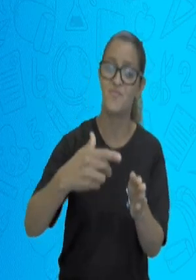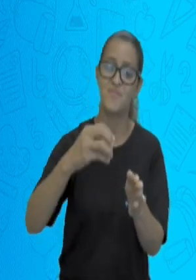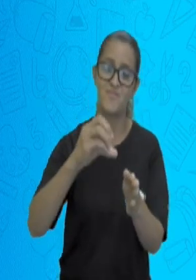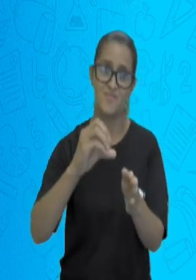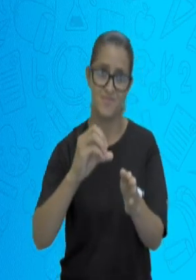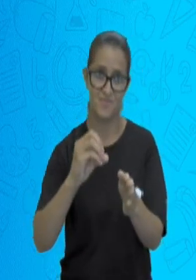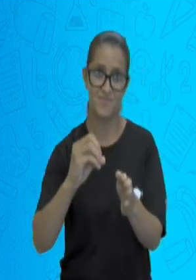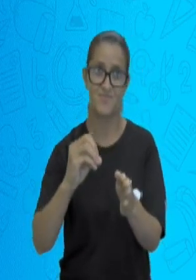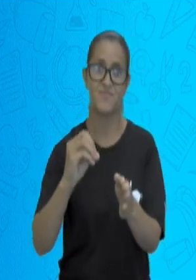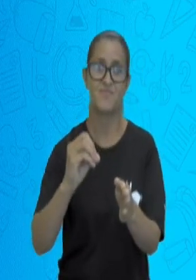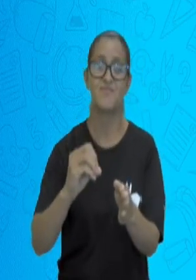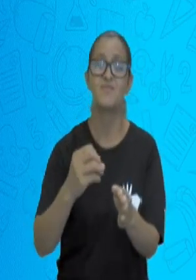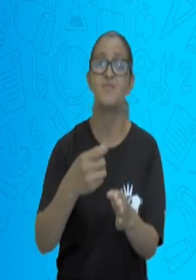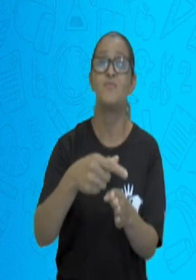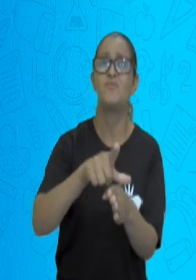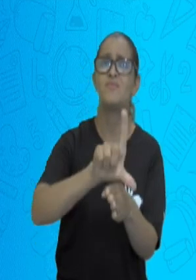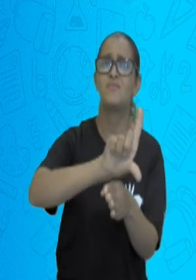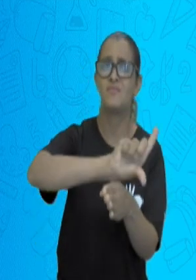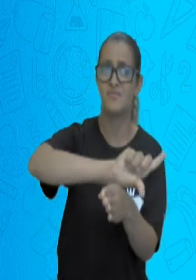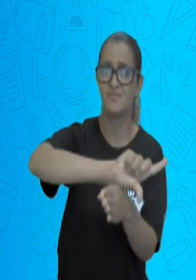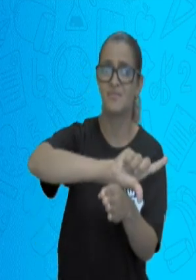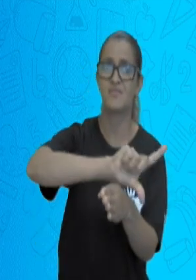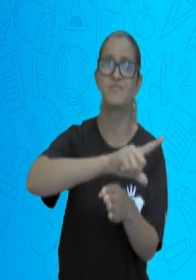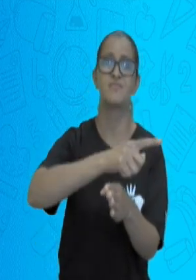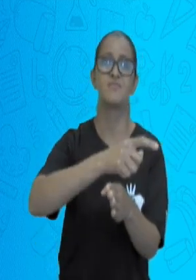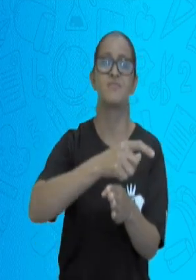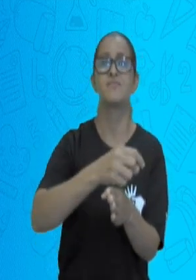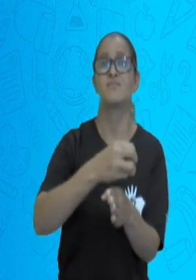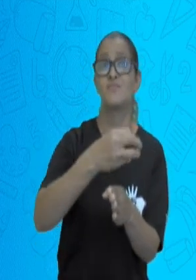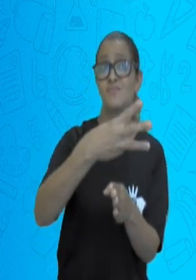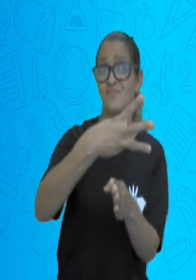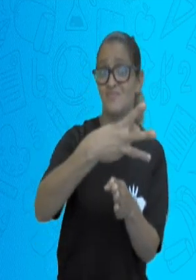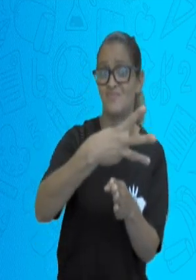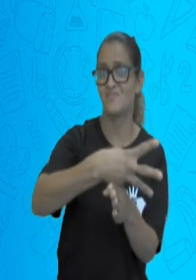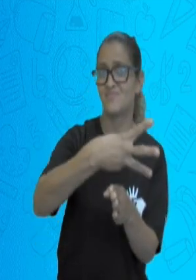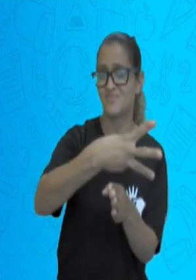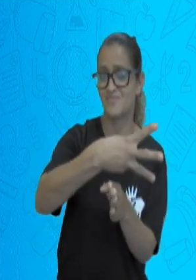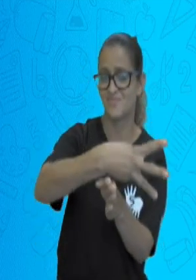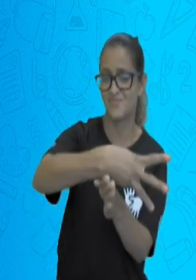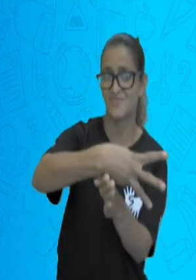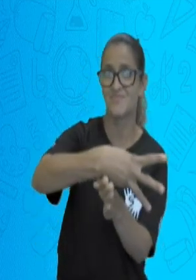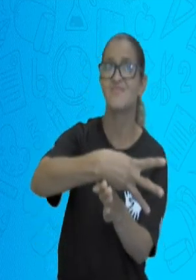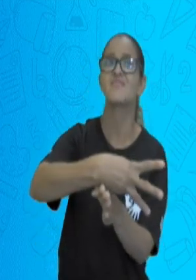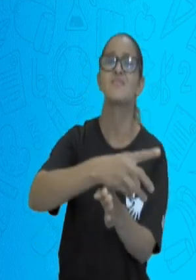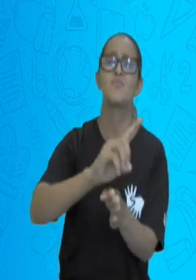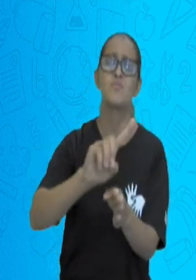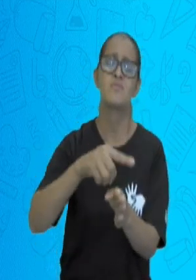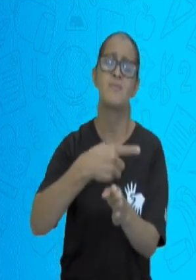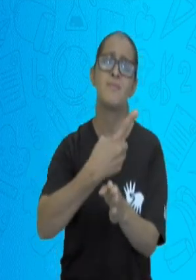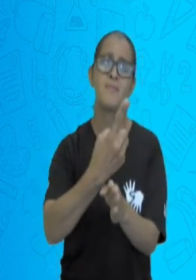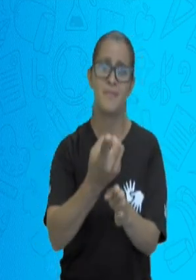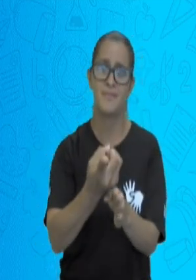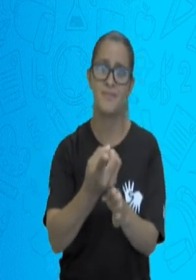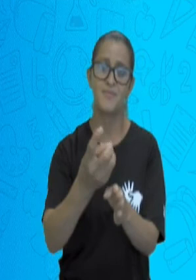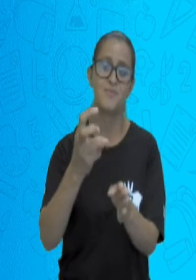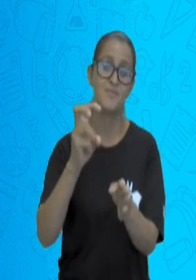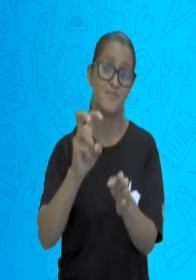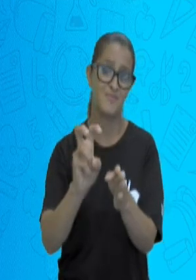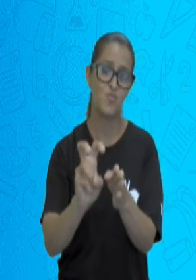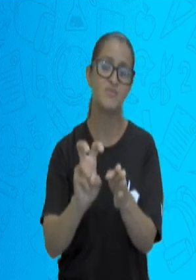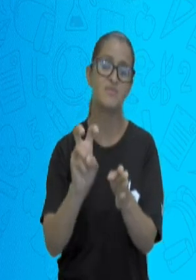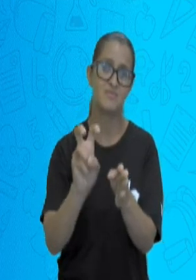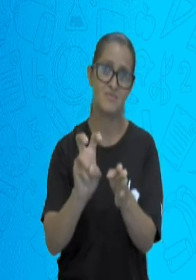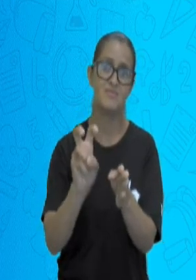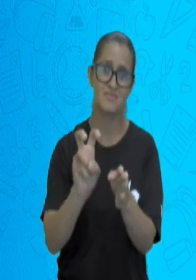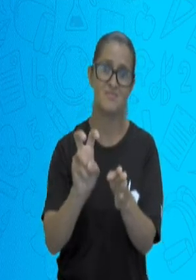19 é o 20. Antes do 4, nós temos o 3. Depois do